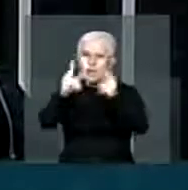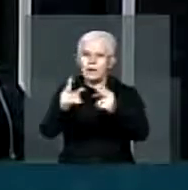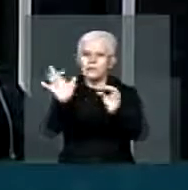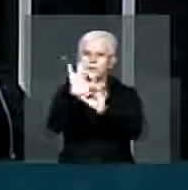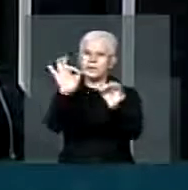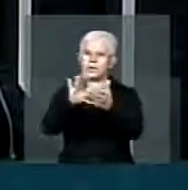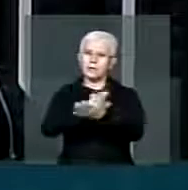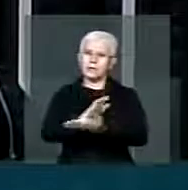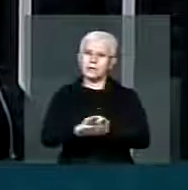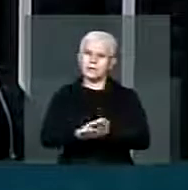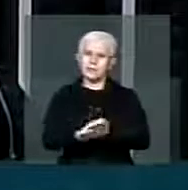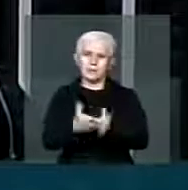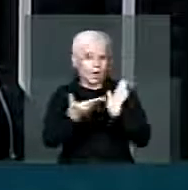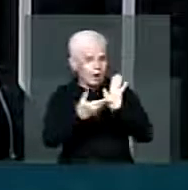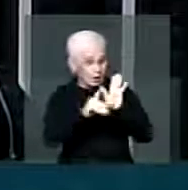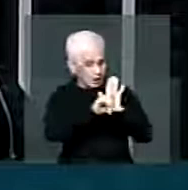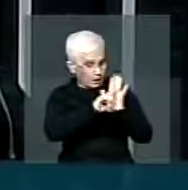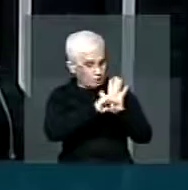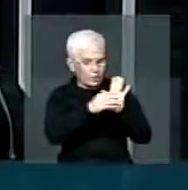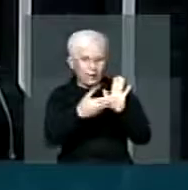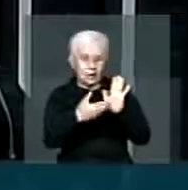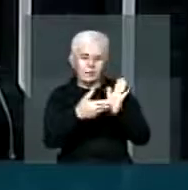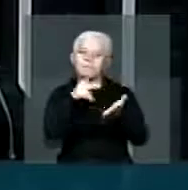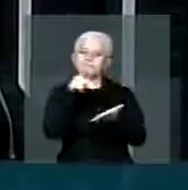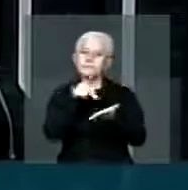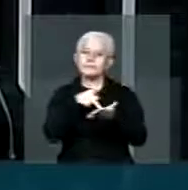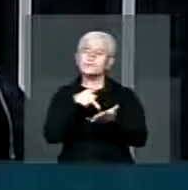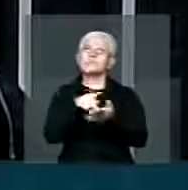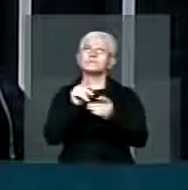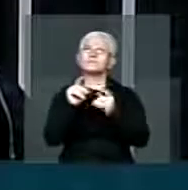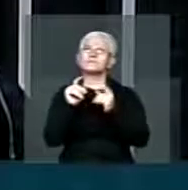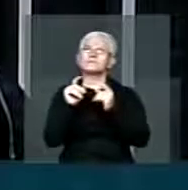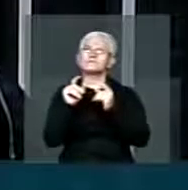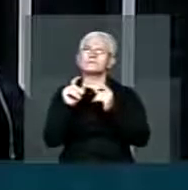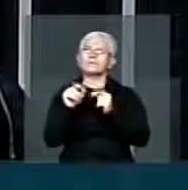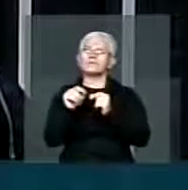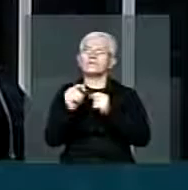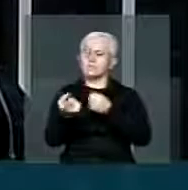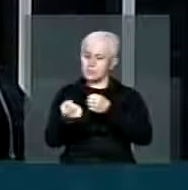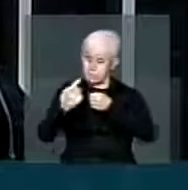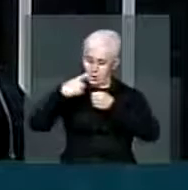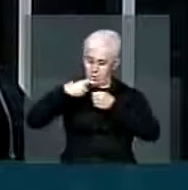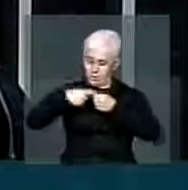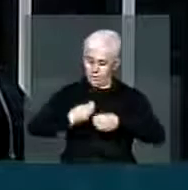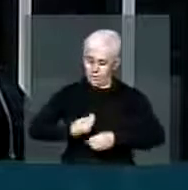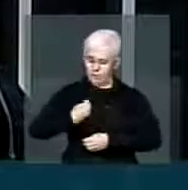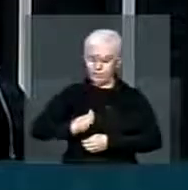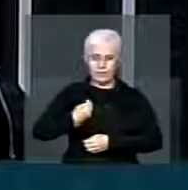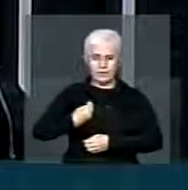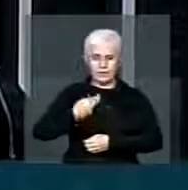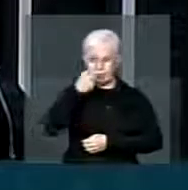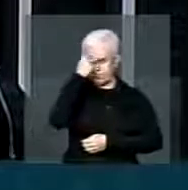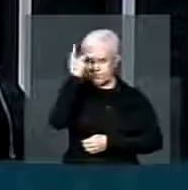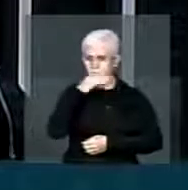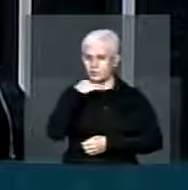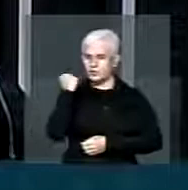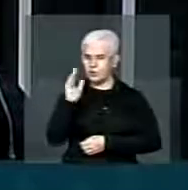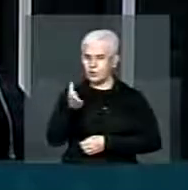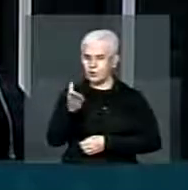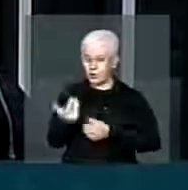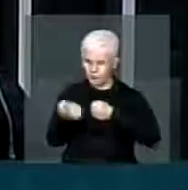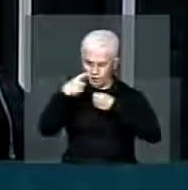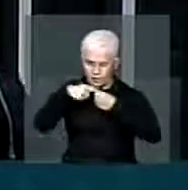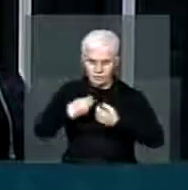Esta lei, senhor presidente, ela, com certeza, como eu disse, não devolve a vida das pessoas, ela não é a